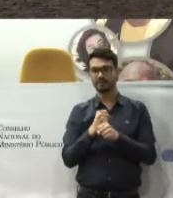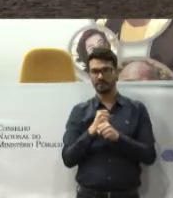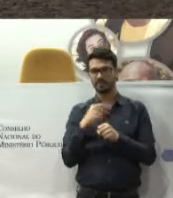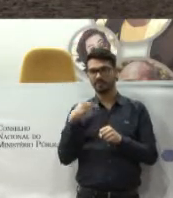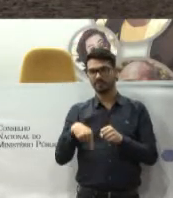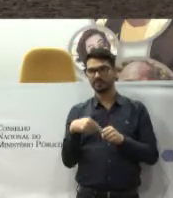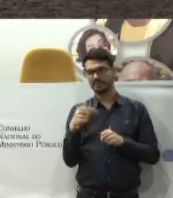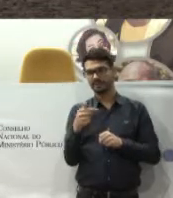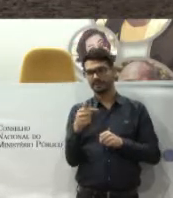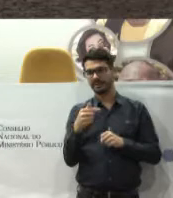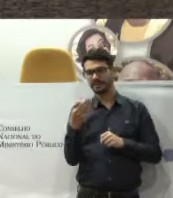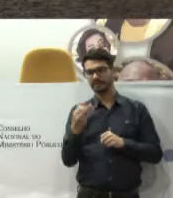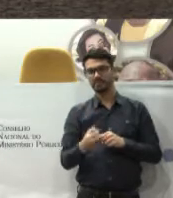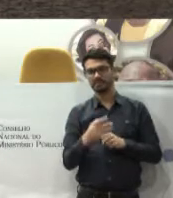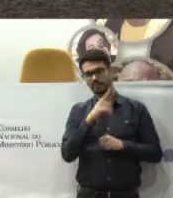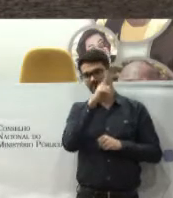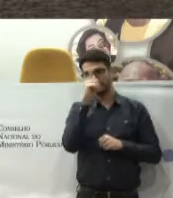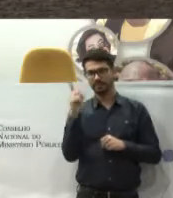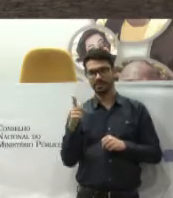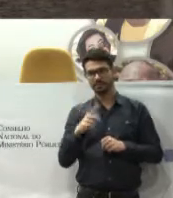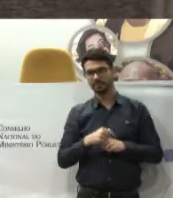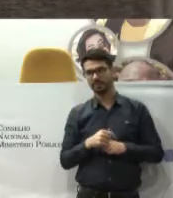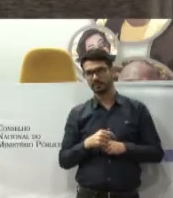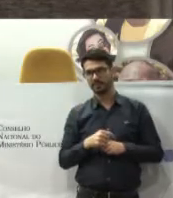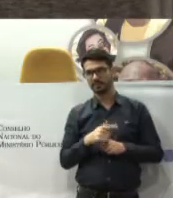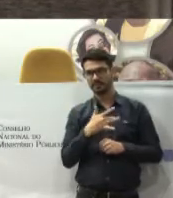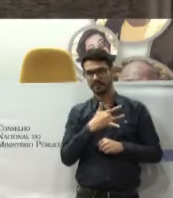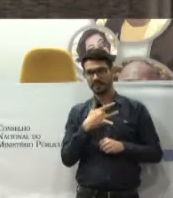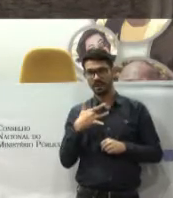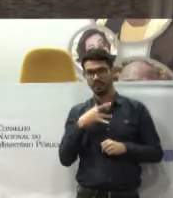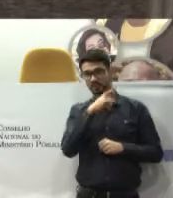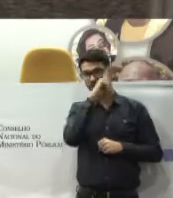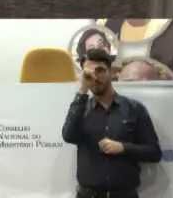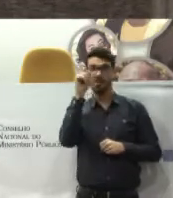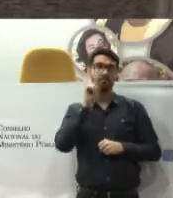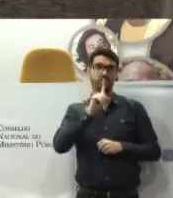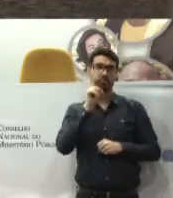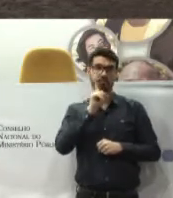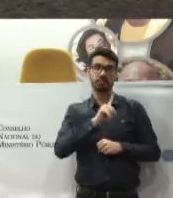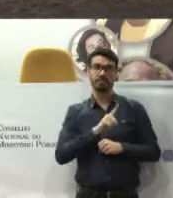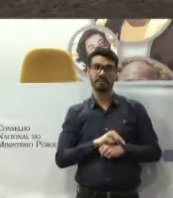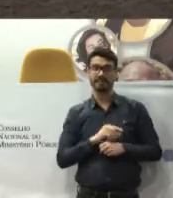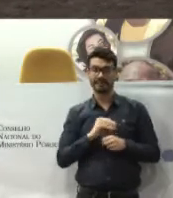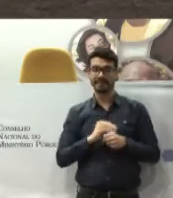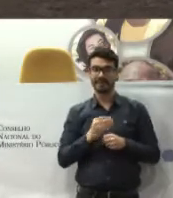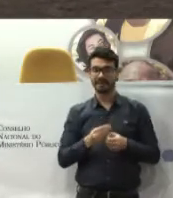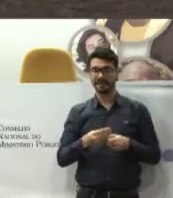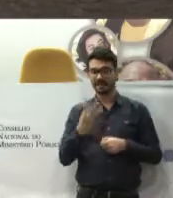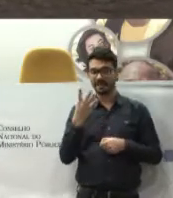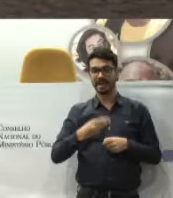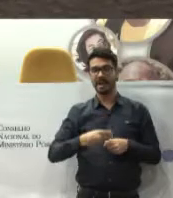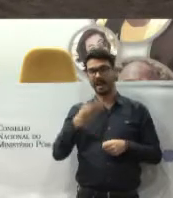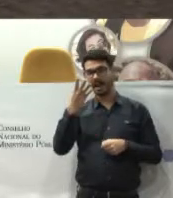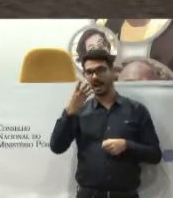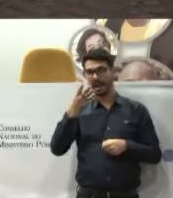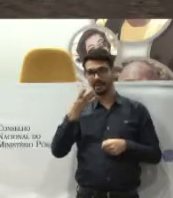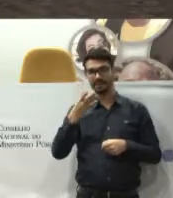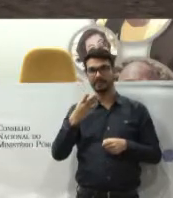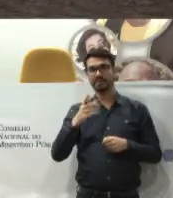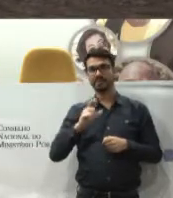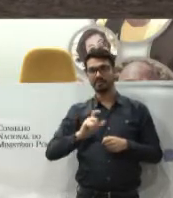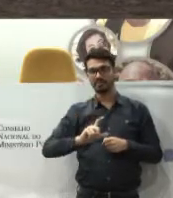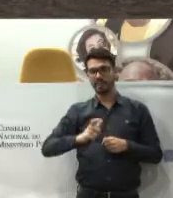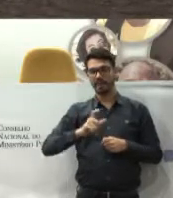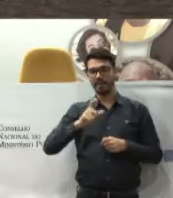de 7% de inflação na saúde nos Estados Unidos. Os gastos, meus caros, só